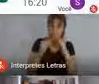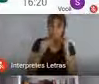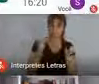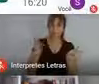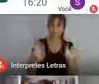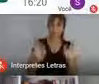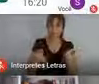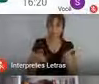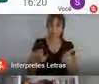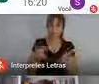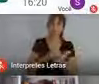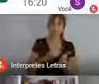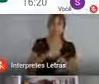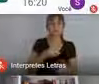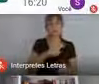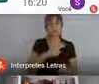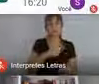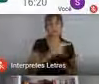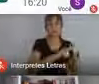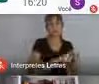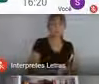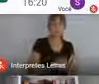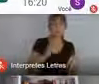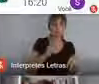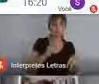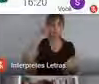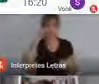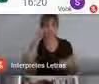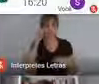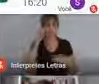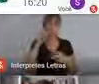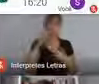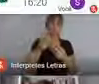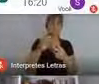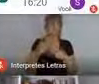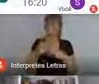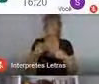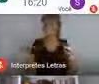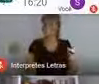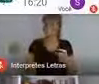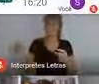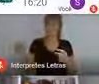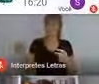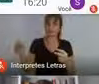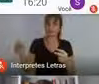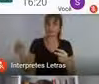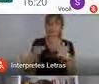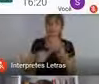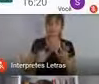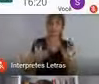aí sobre gênero, racismo, LGBTQIA+, mais fobia, pautas indígenas, enfim. Então, esse